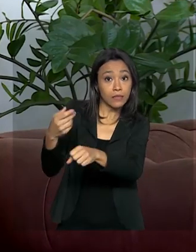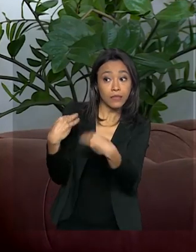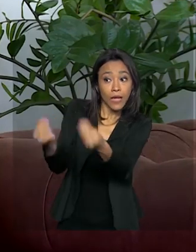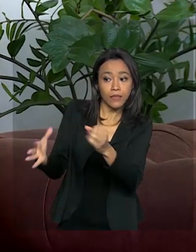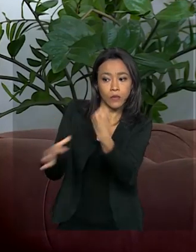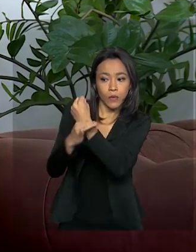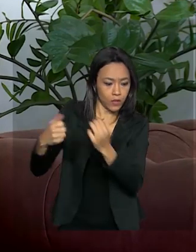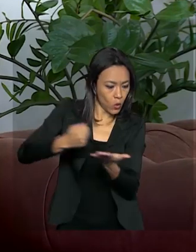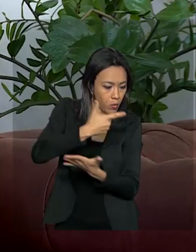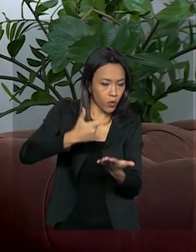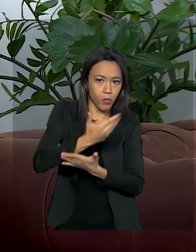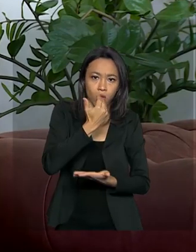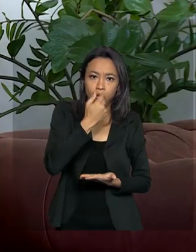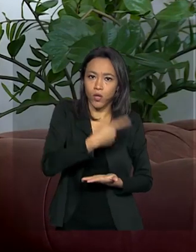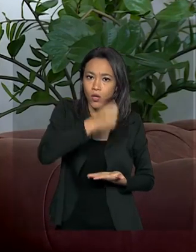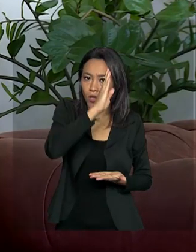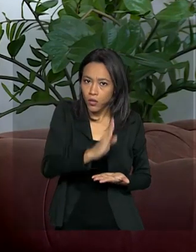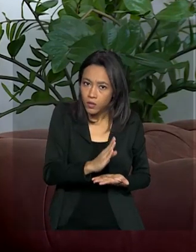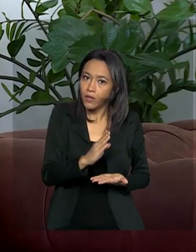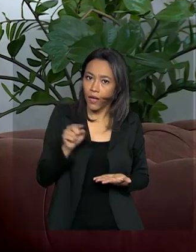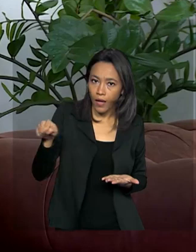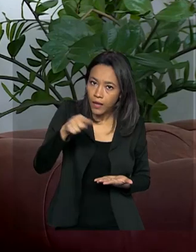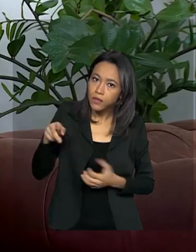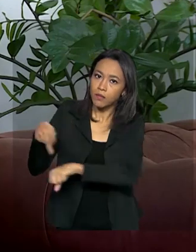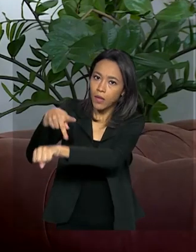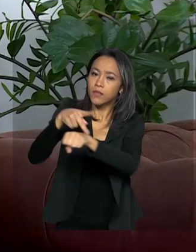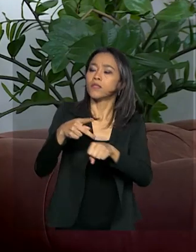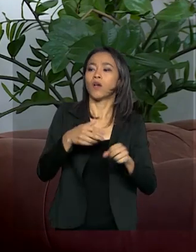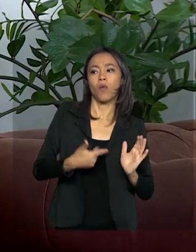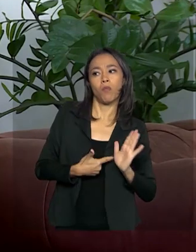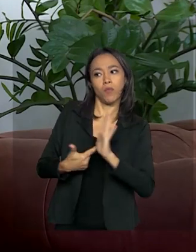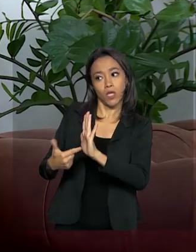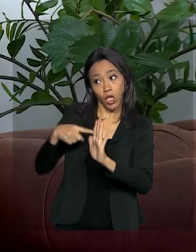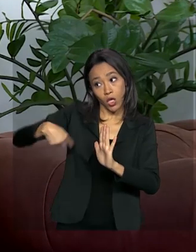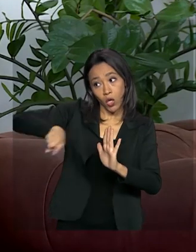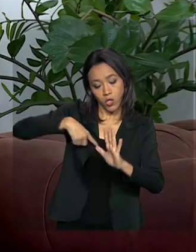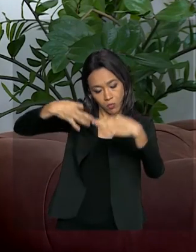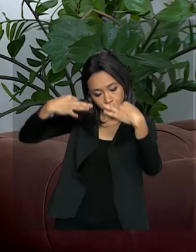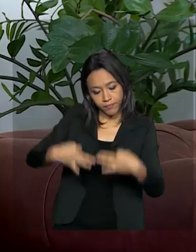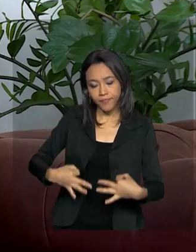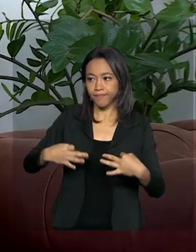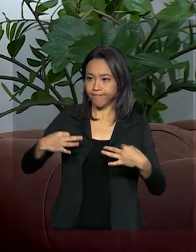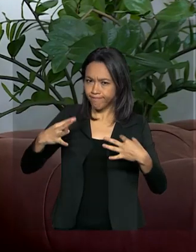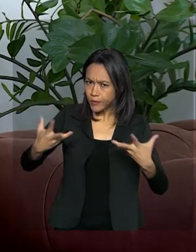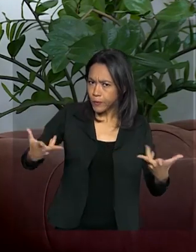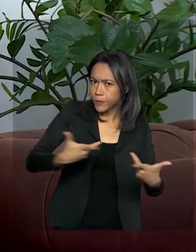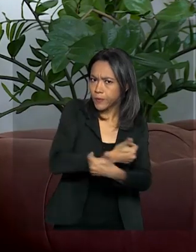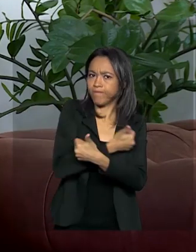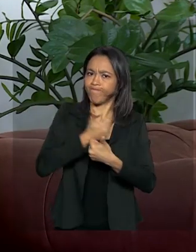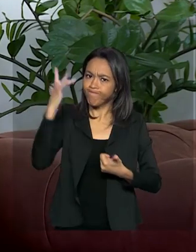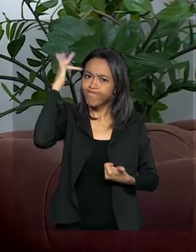comida do brasil que importam produtos do brasil que nós estamos fazendo isso de maneira eficiente